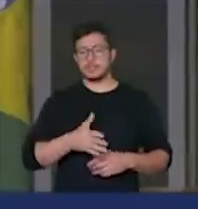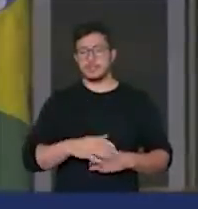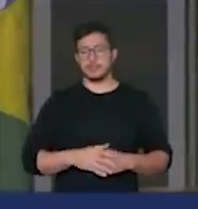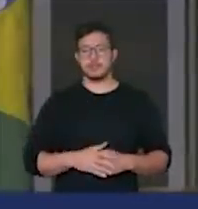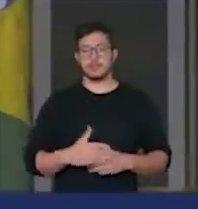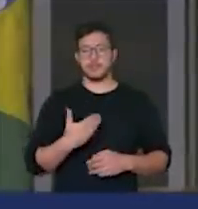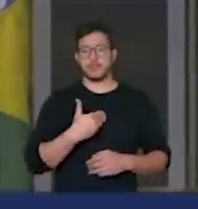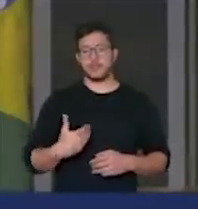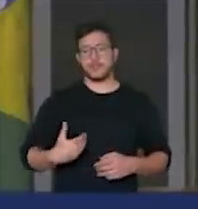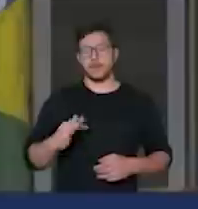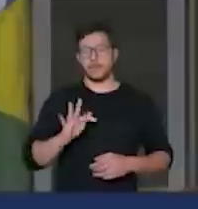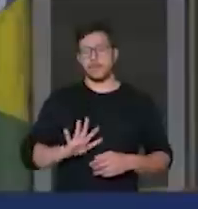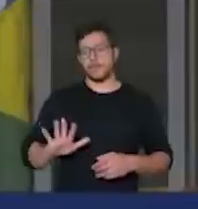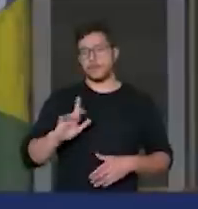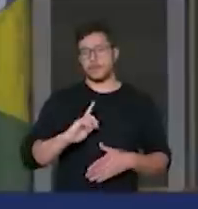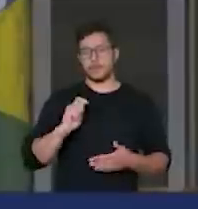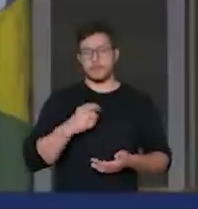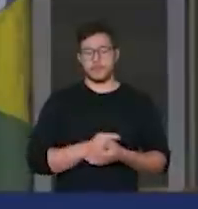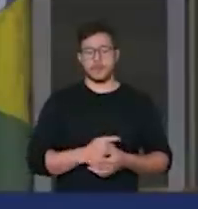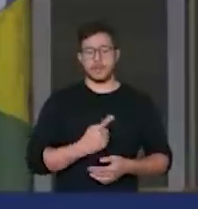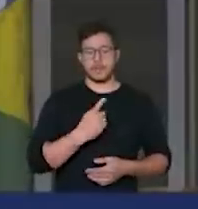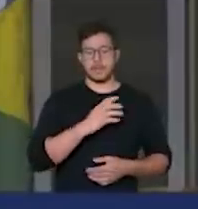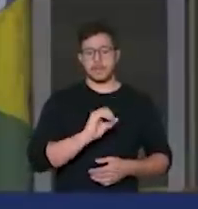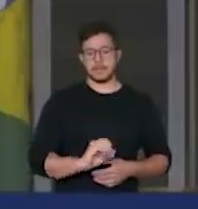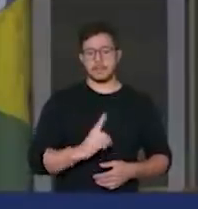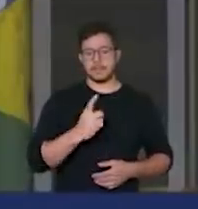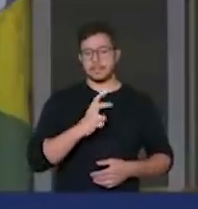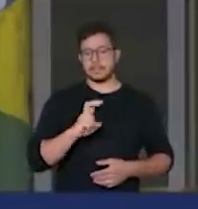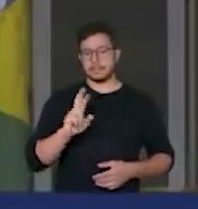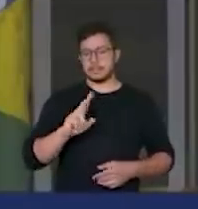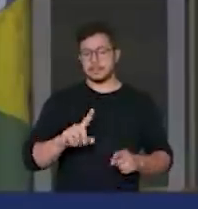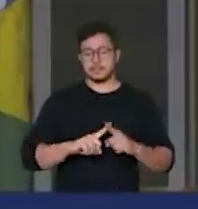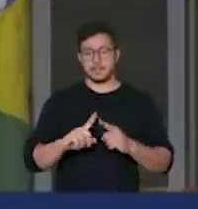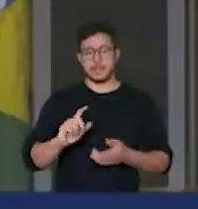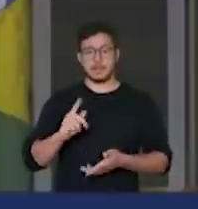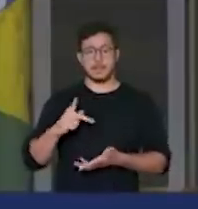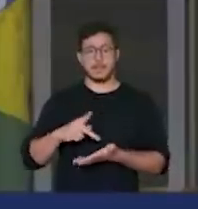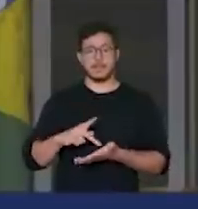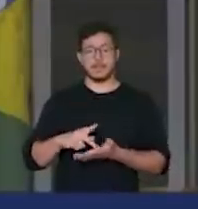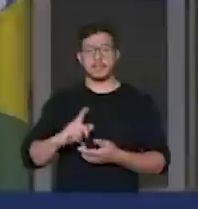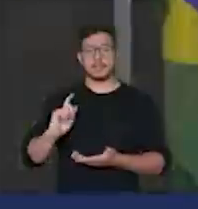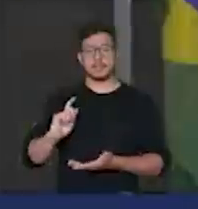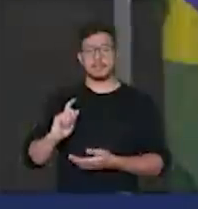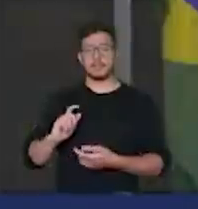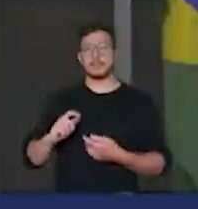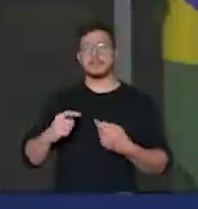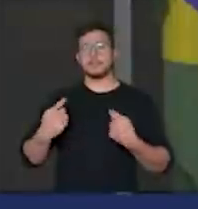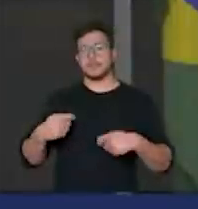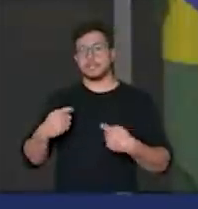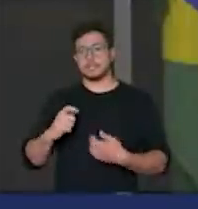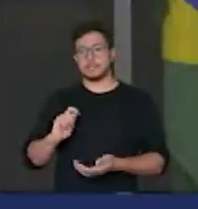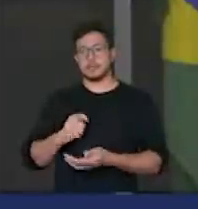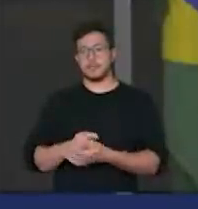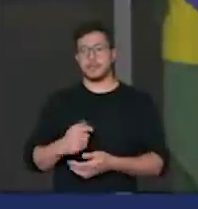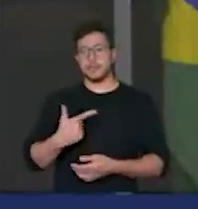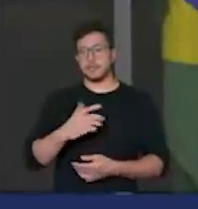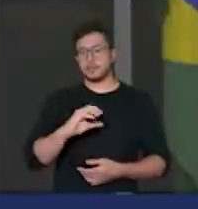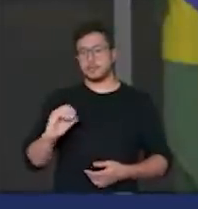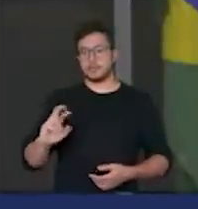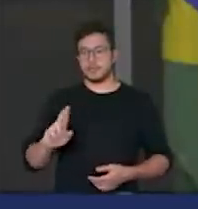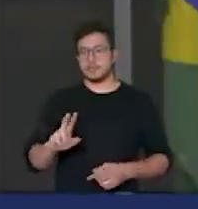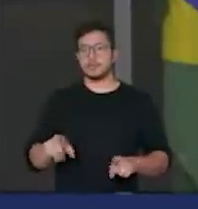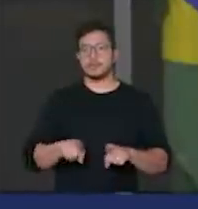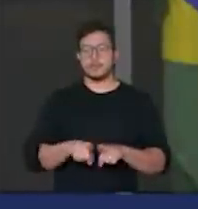repassa 10, 15 reais, enquanto a consulta na realidade custa 200 reais e a gente deixando 15 bilhões de orçamento secreto.